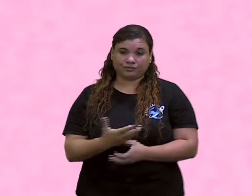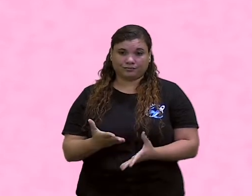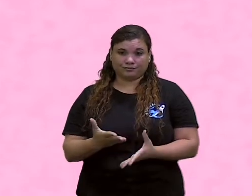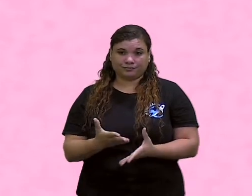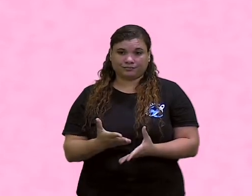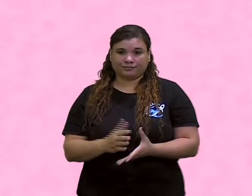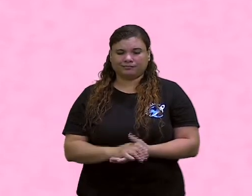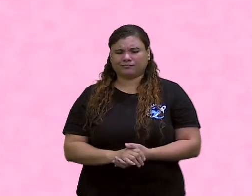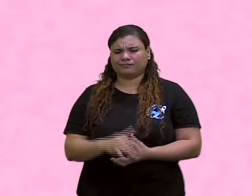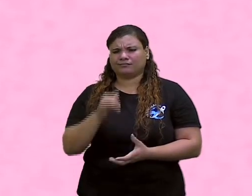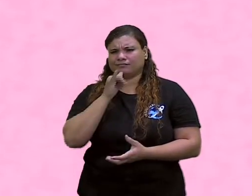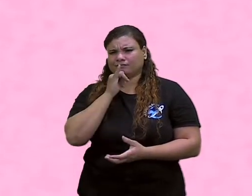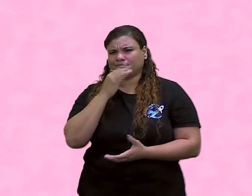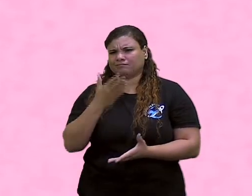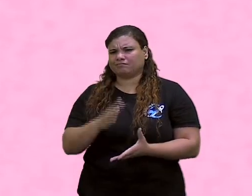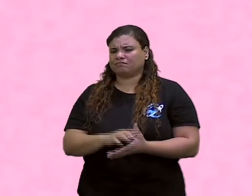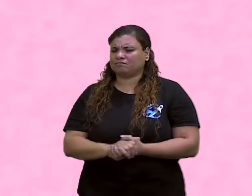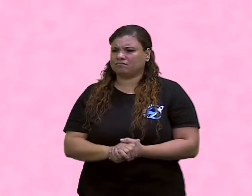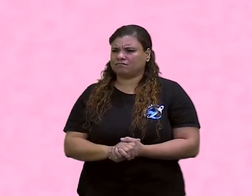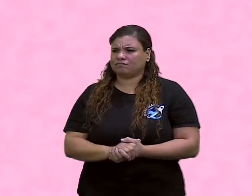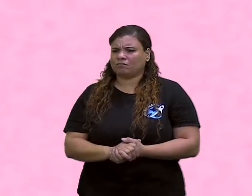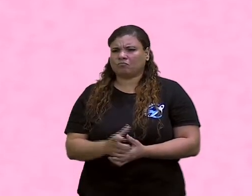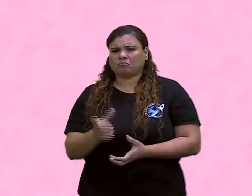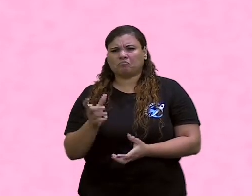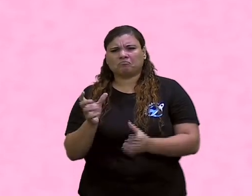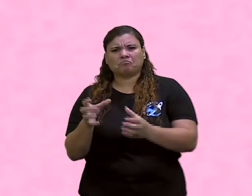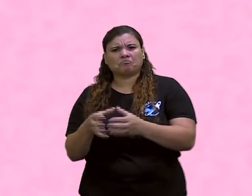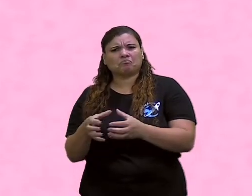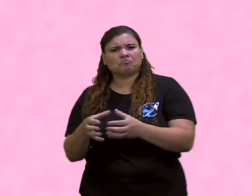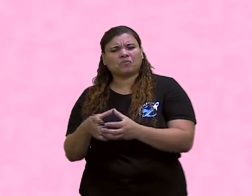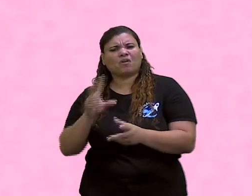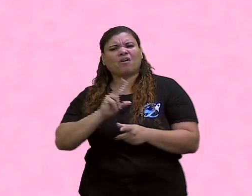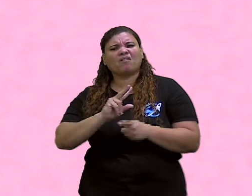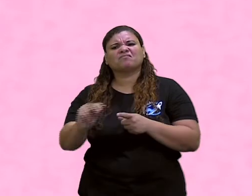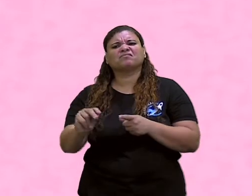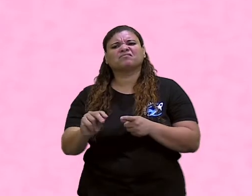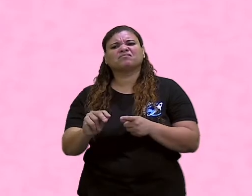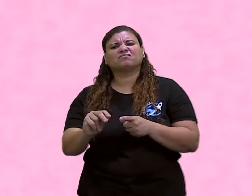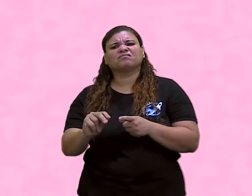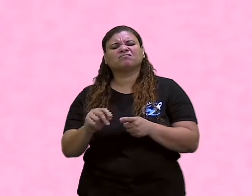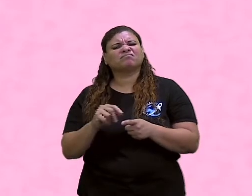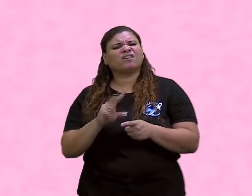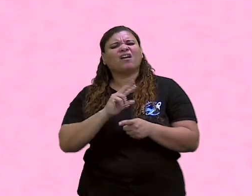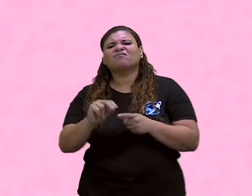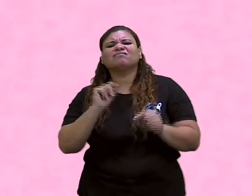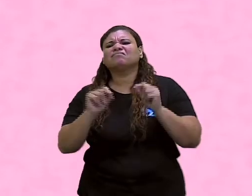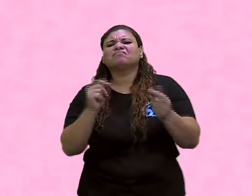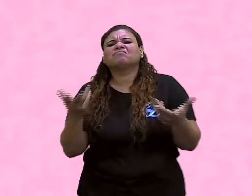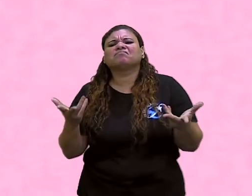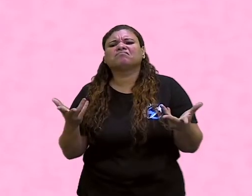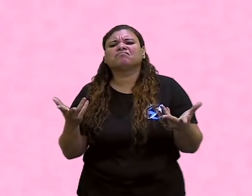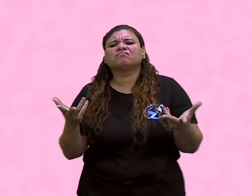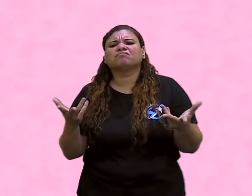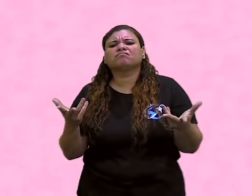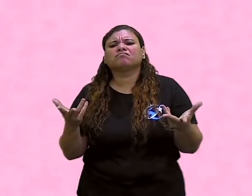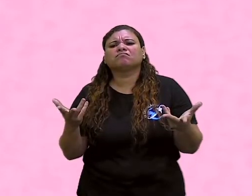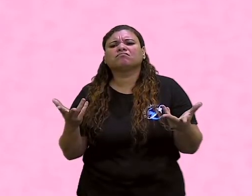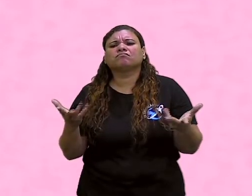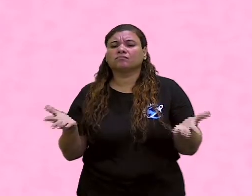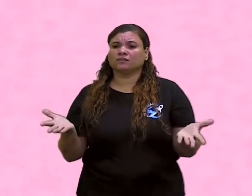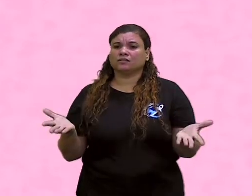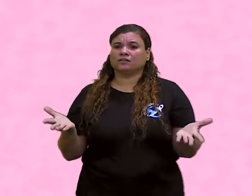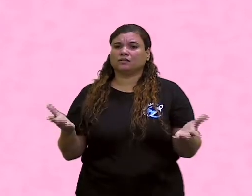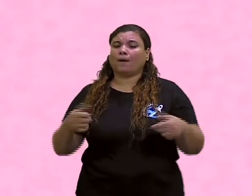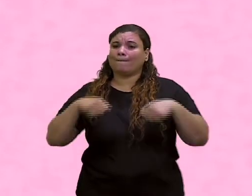time venceu. Quem vence, vence algo. Então, um campeonato aí é um termo que integrante na